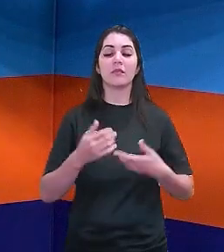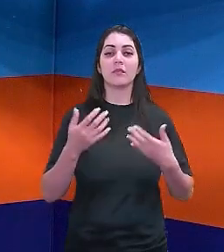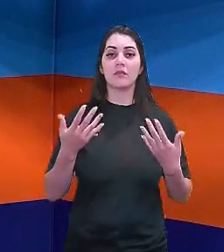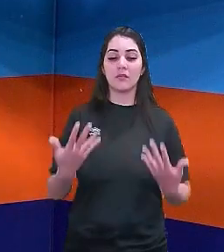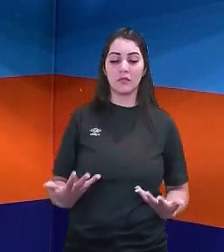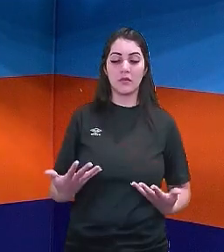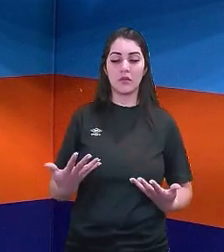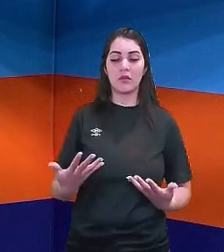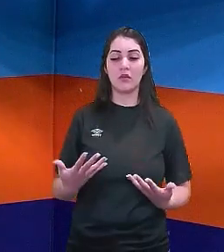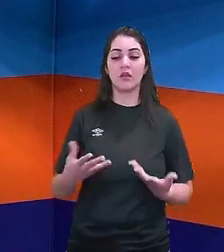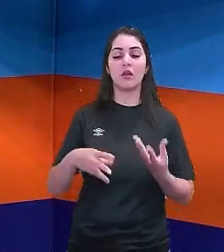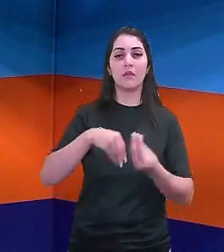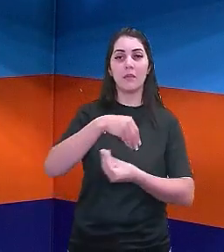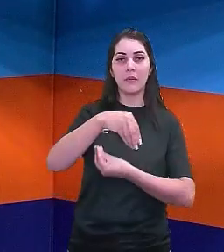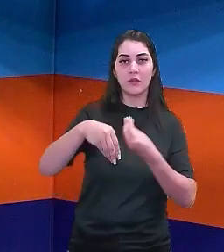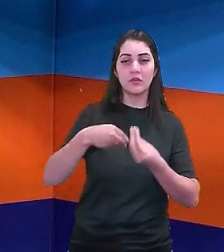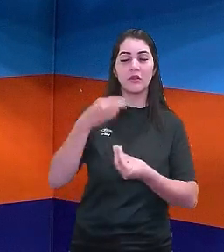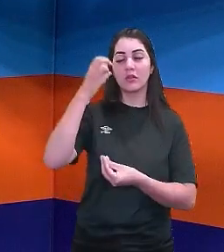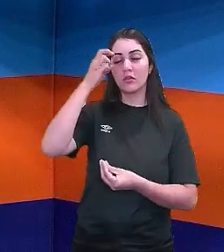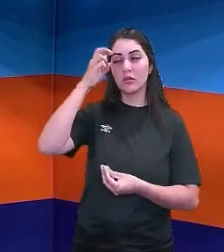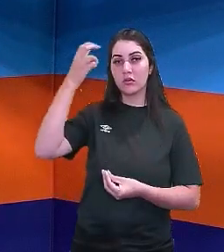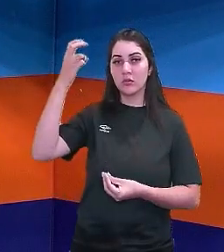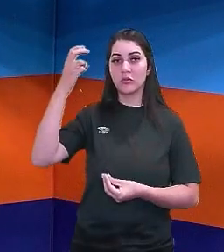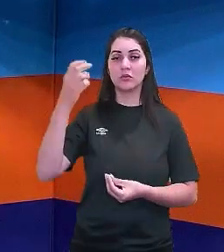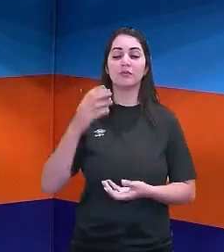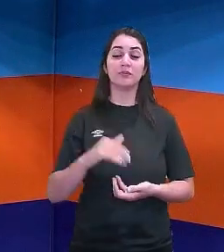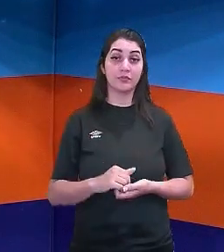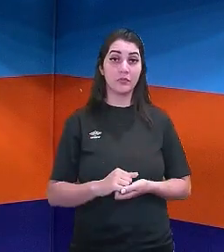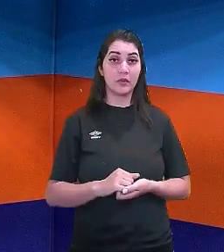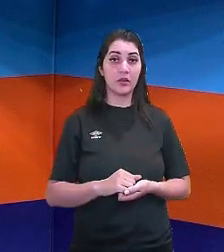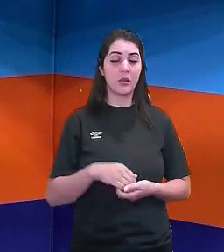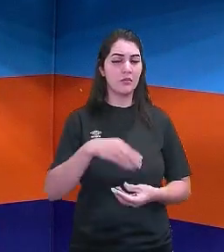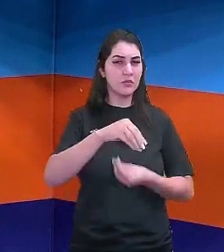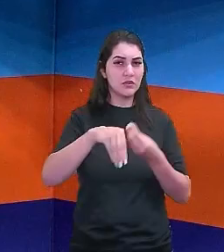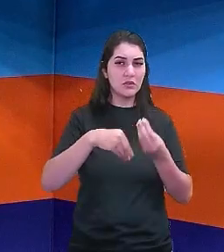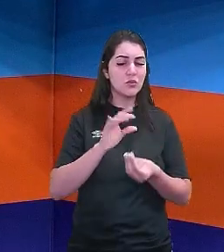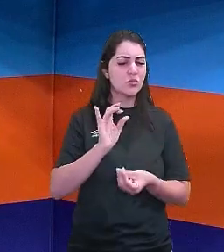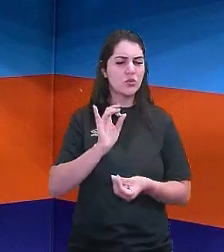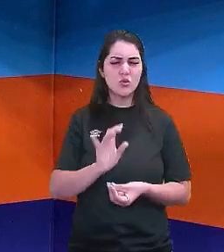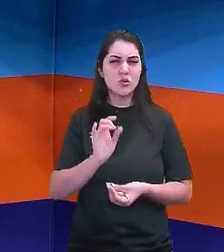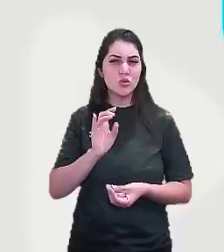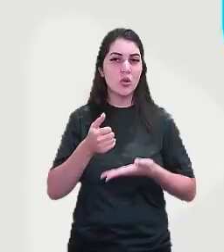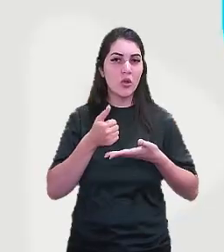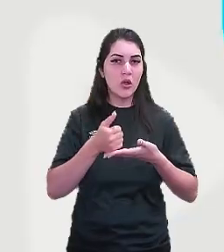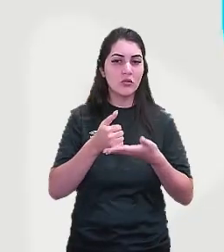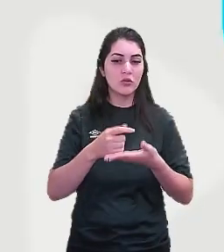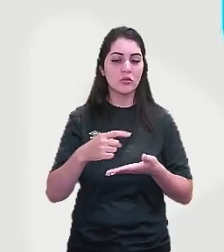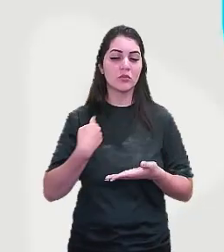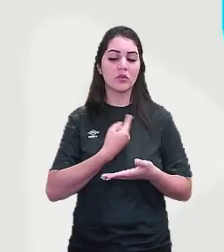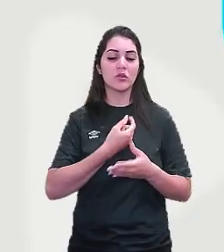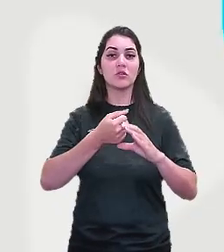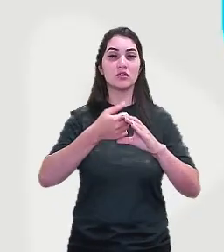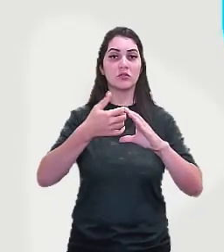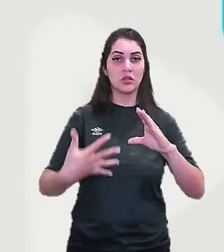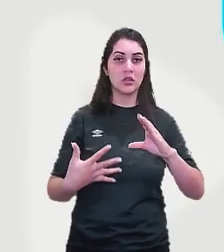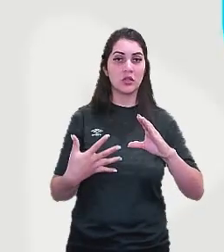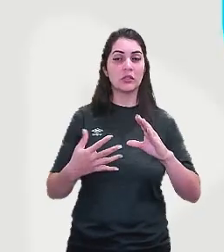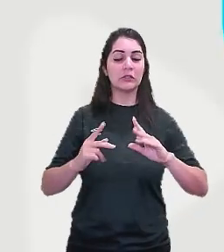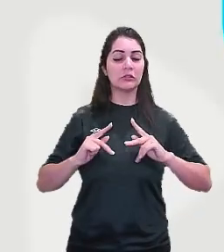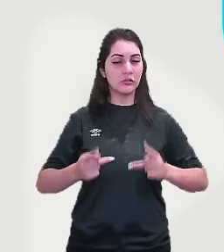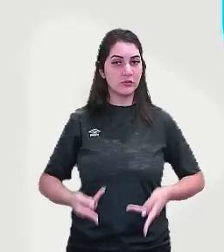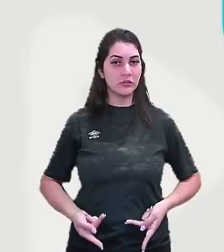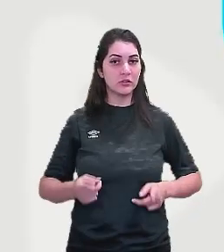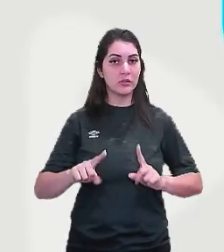Então, a mestiçagem cultural, a miscigenação não só colaborou para nossas características físicas, mas